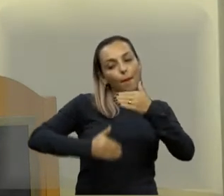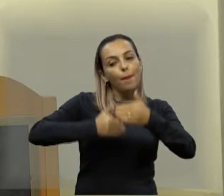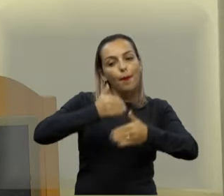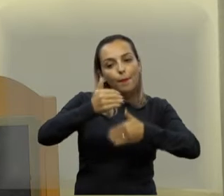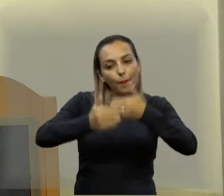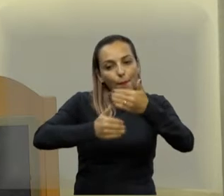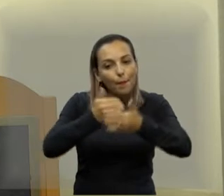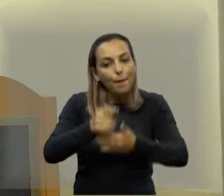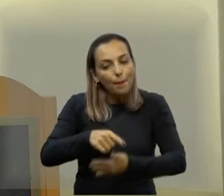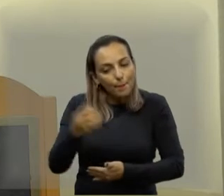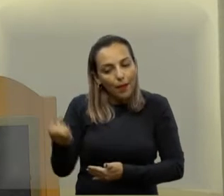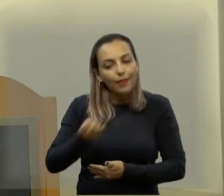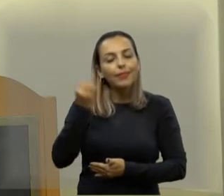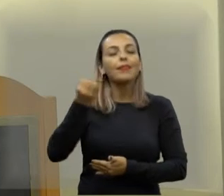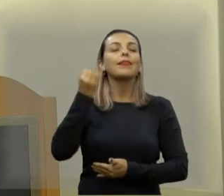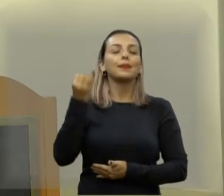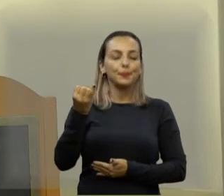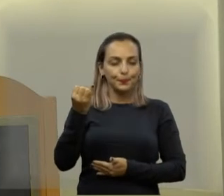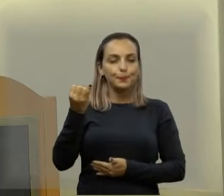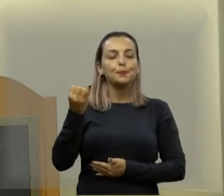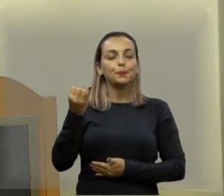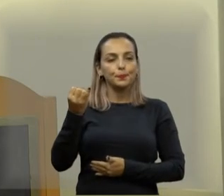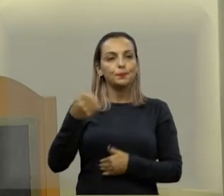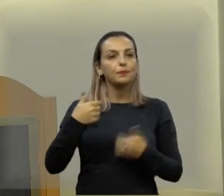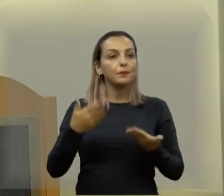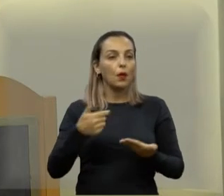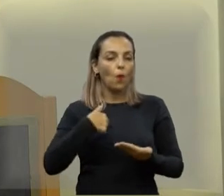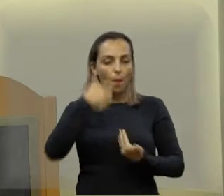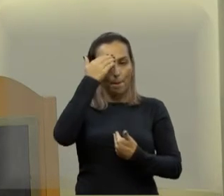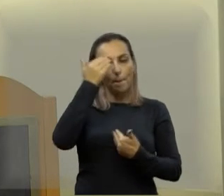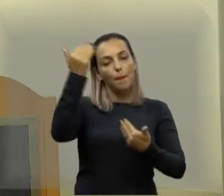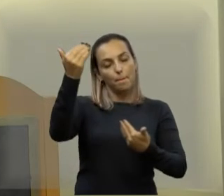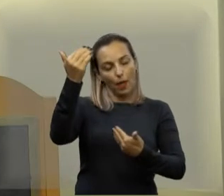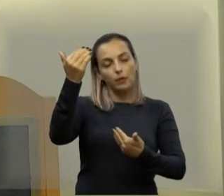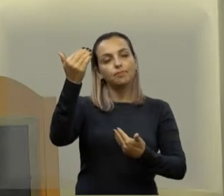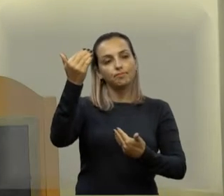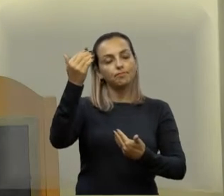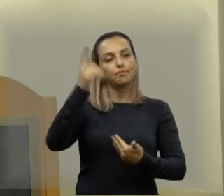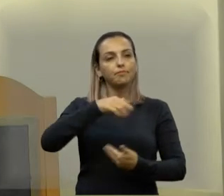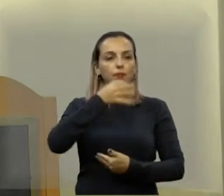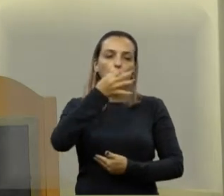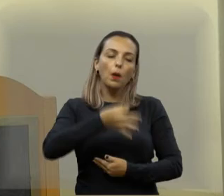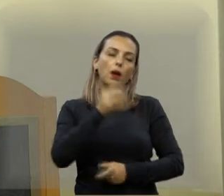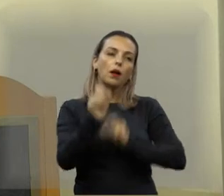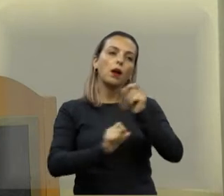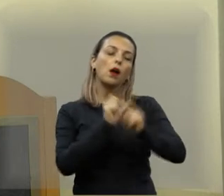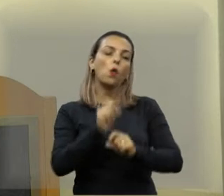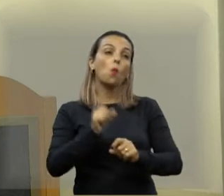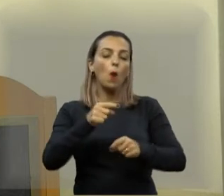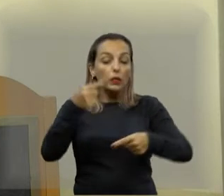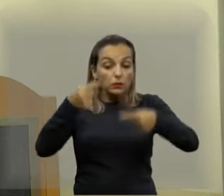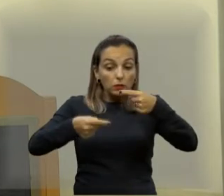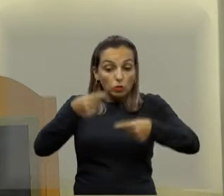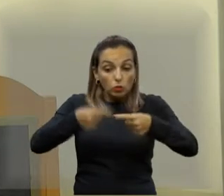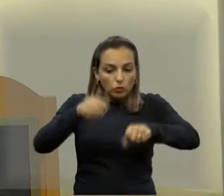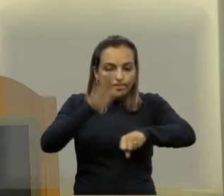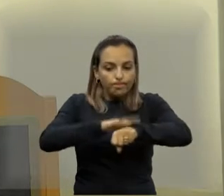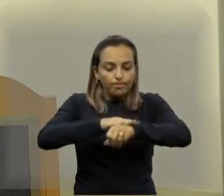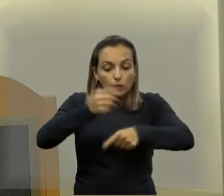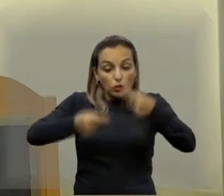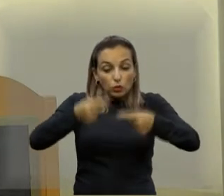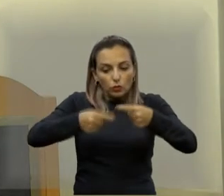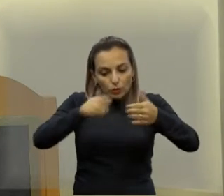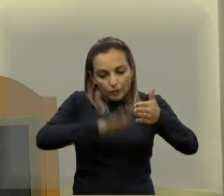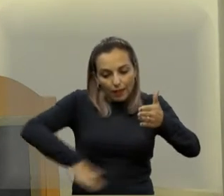é muito interessante para gente né então eu quero mesmo agradecer a espaço eu acho que quando a gente discute esse